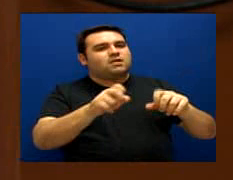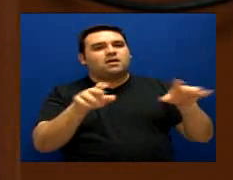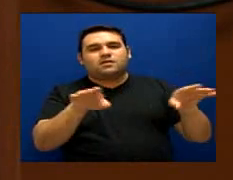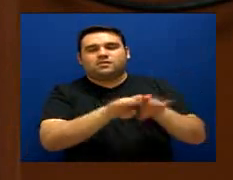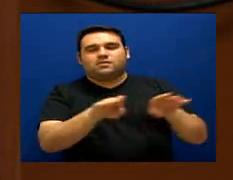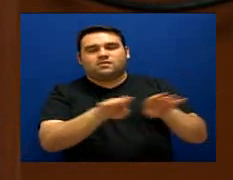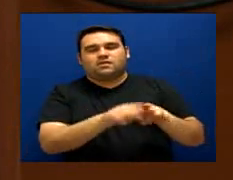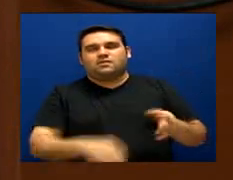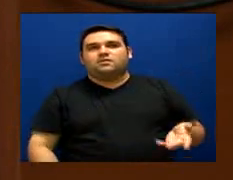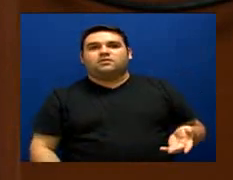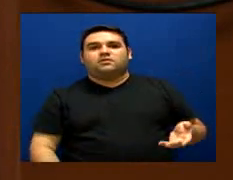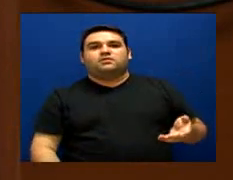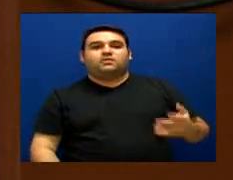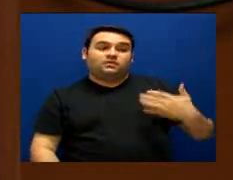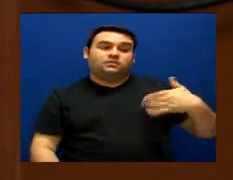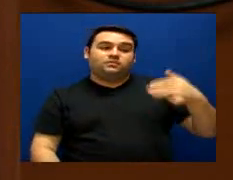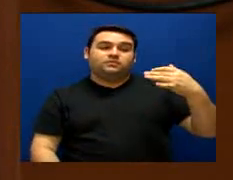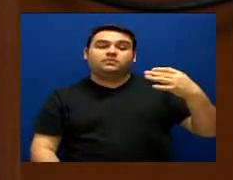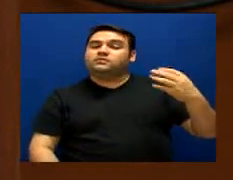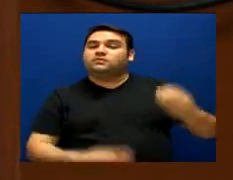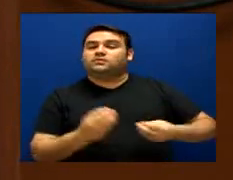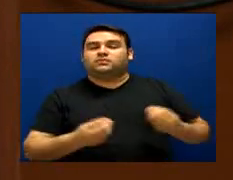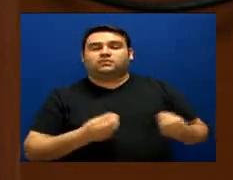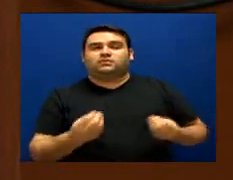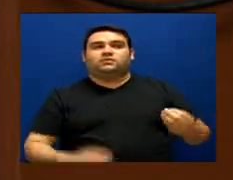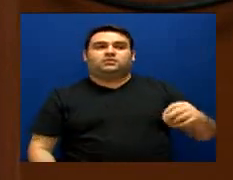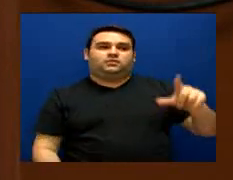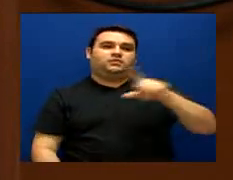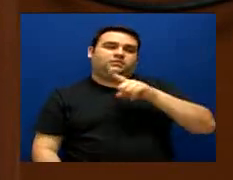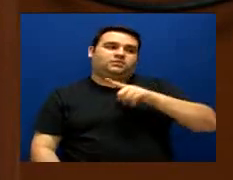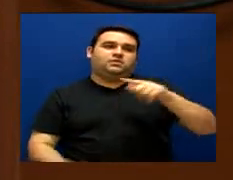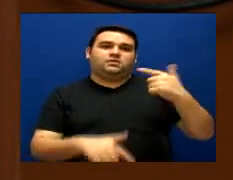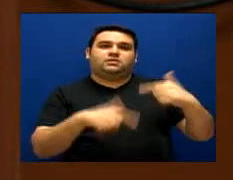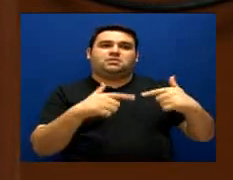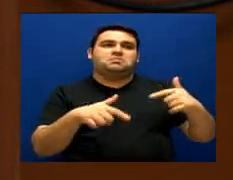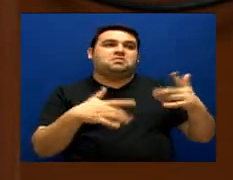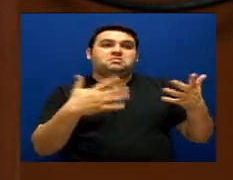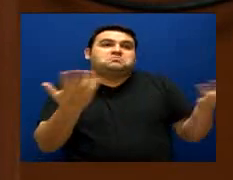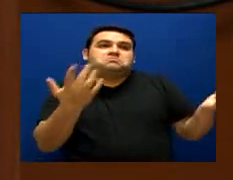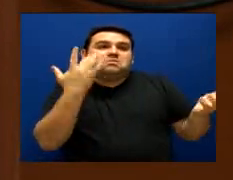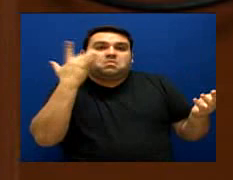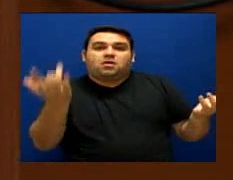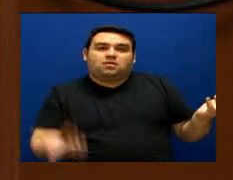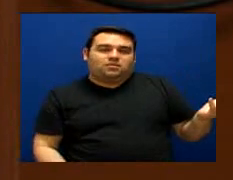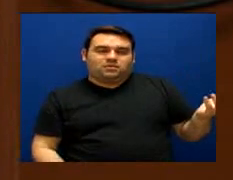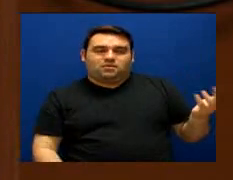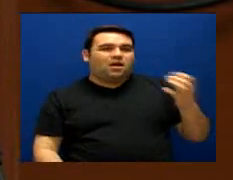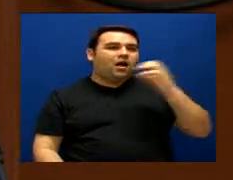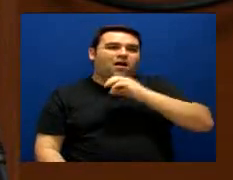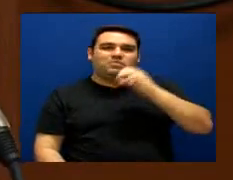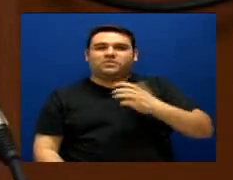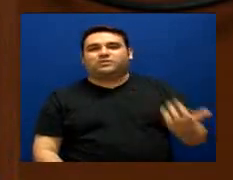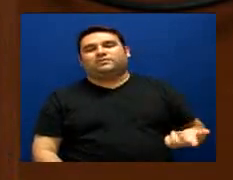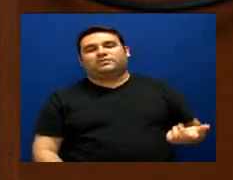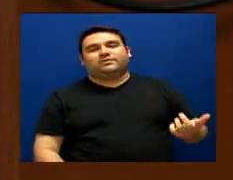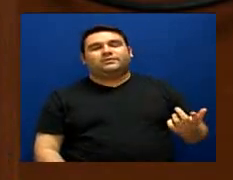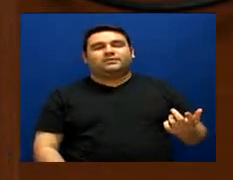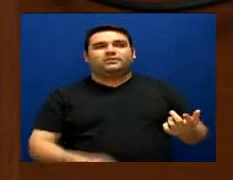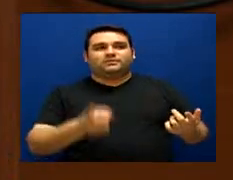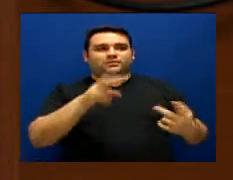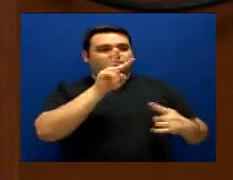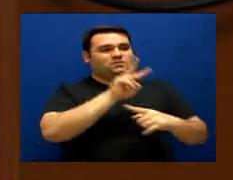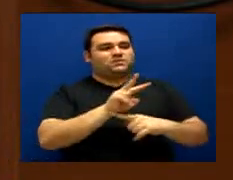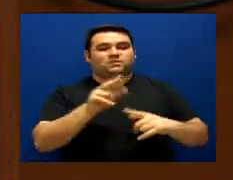mesmo espaço e vai começar a trabalhar amanhã, né? Eu tenho certeza que todos